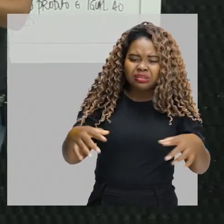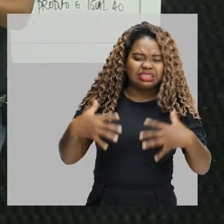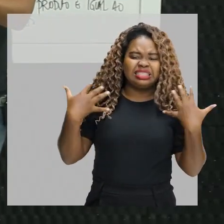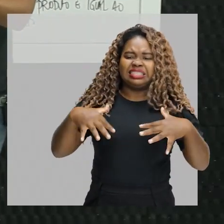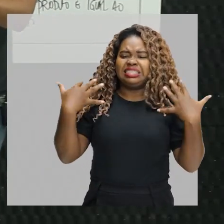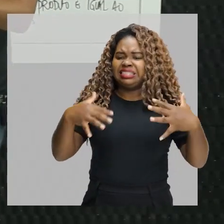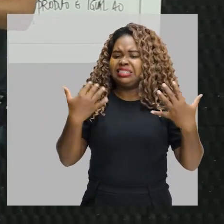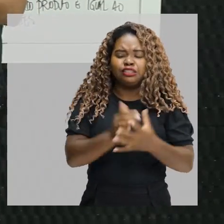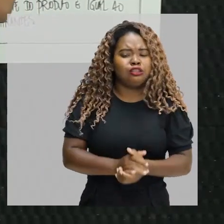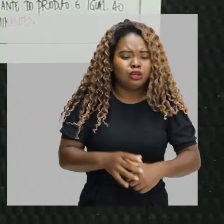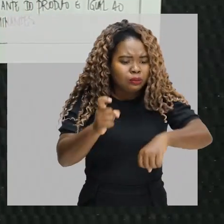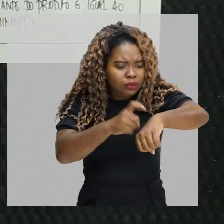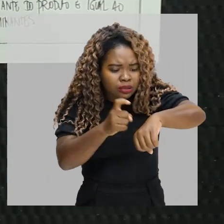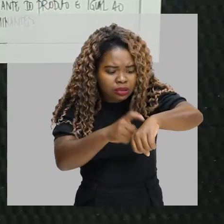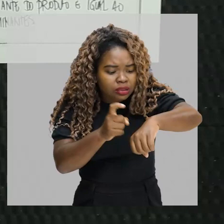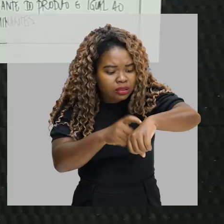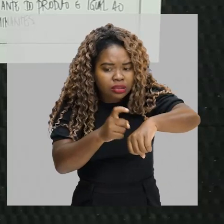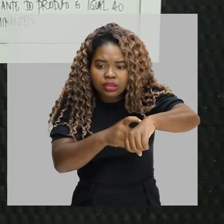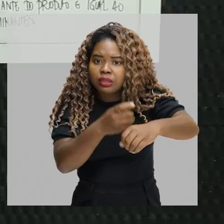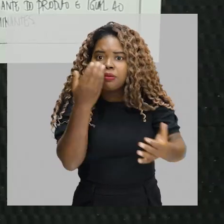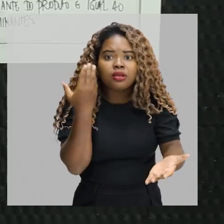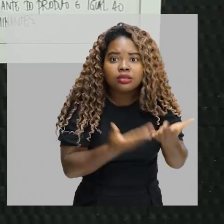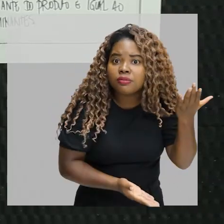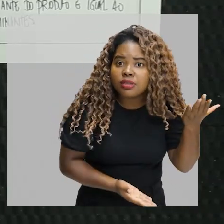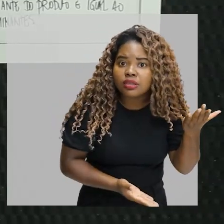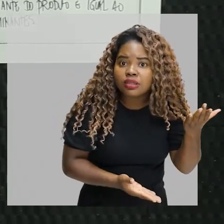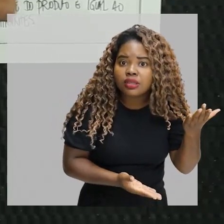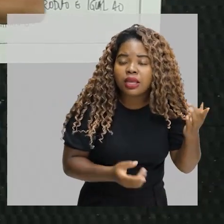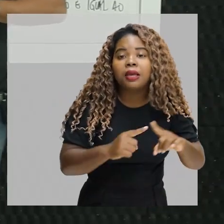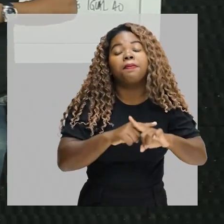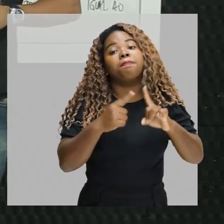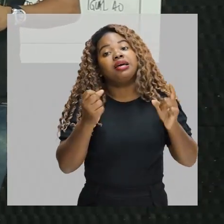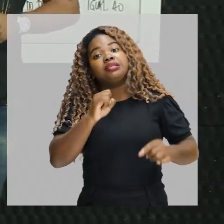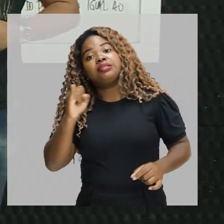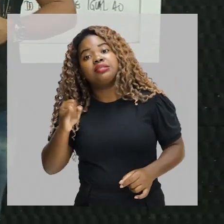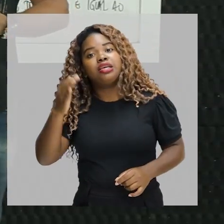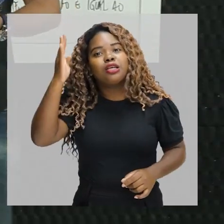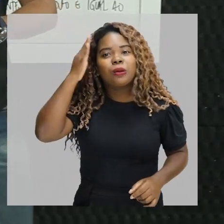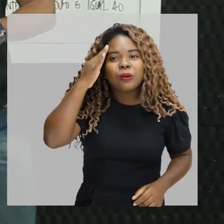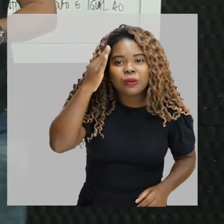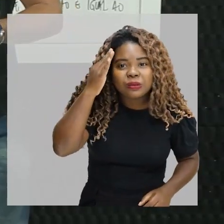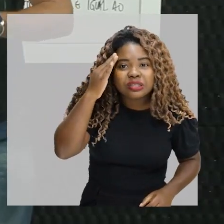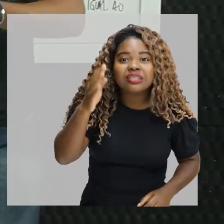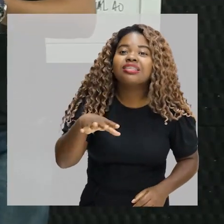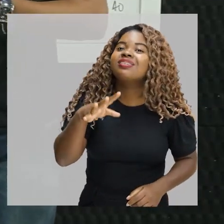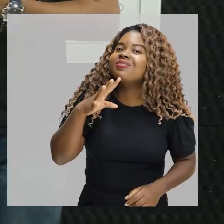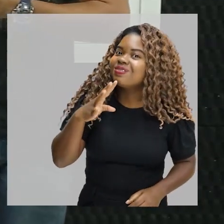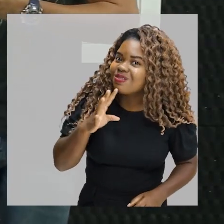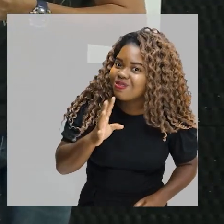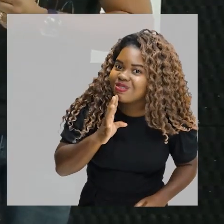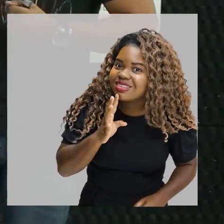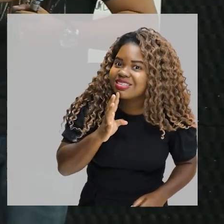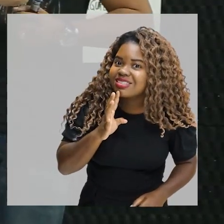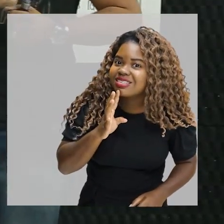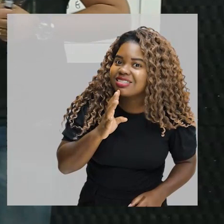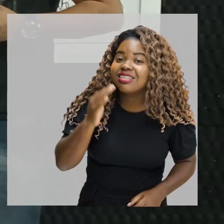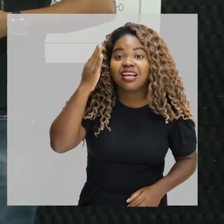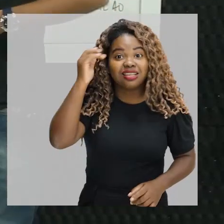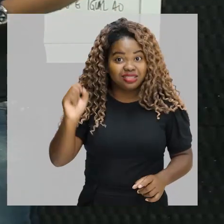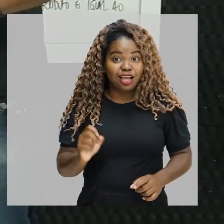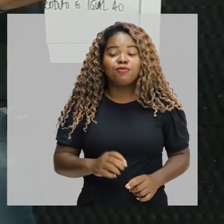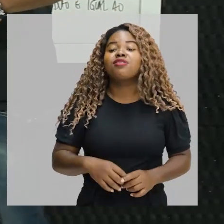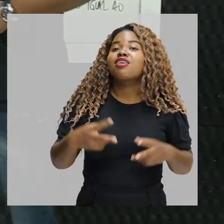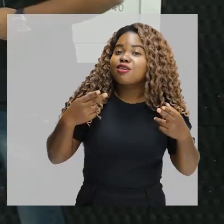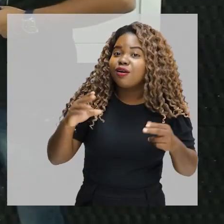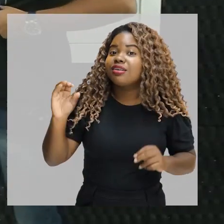se ele conhecer a propriedade e nessa matriz tiver essa situação, ele já vai saber, aí ele só justifica.